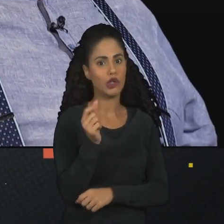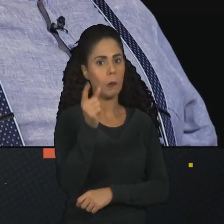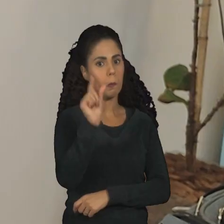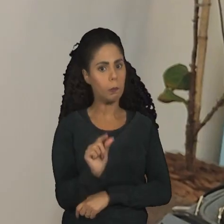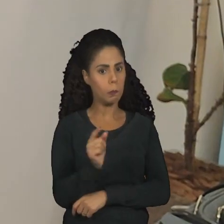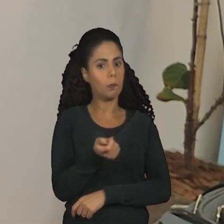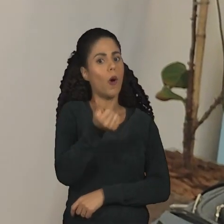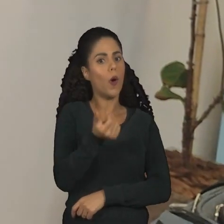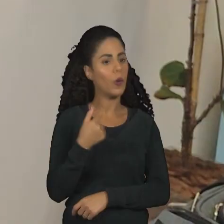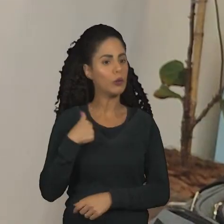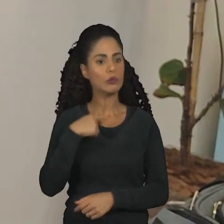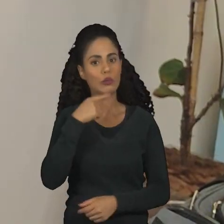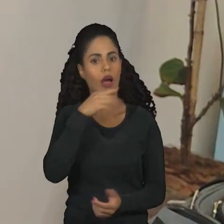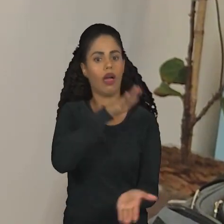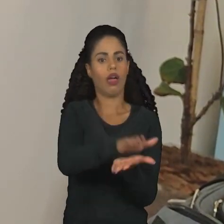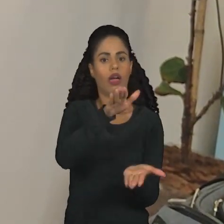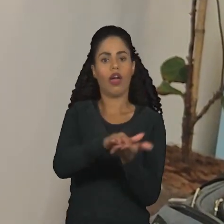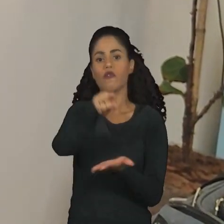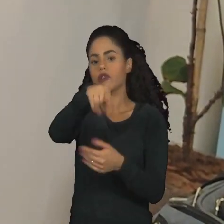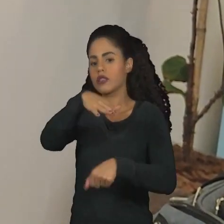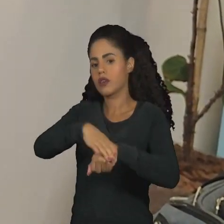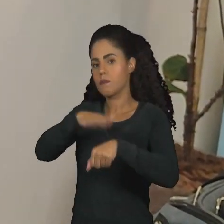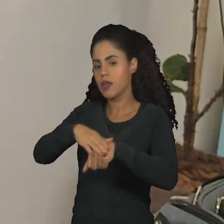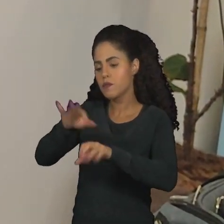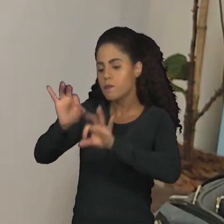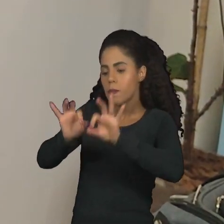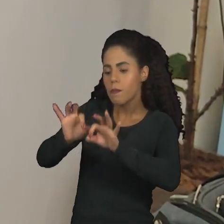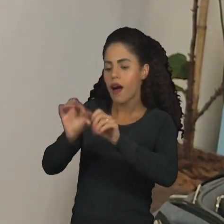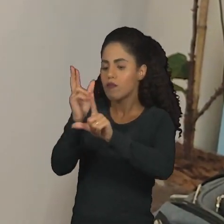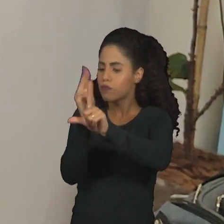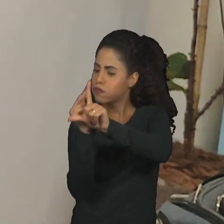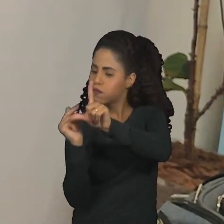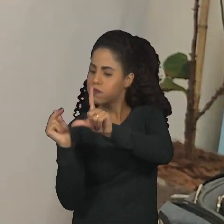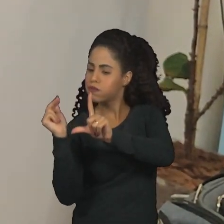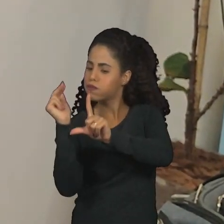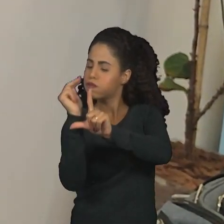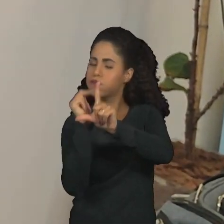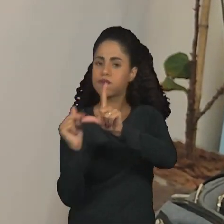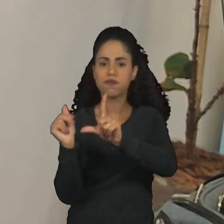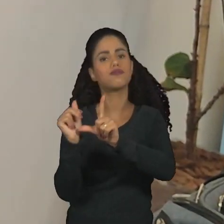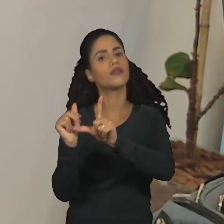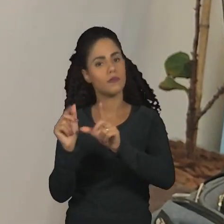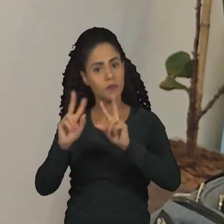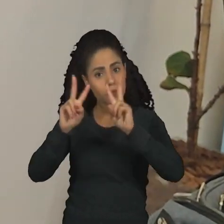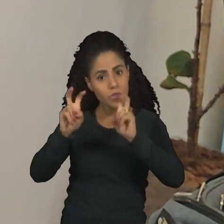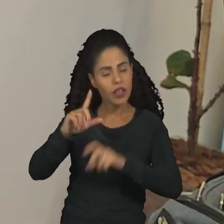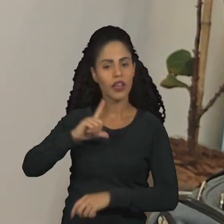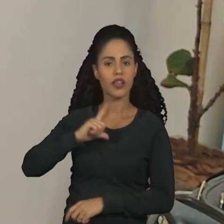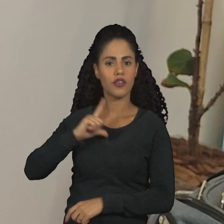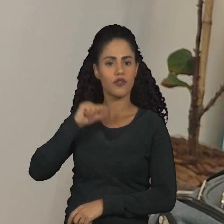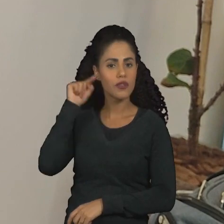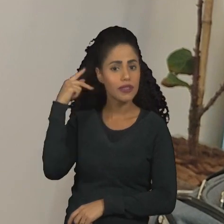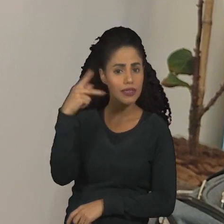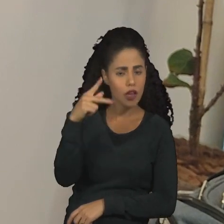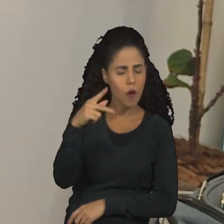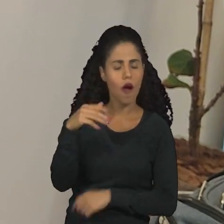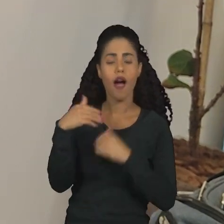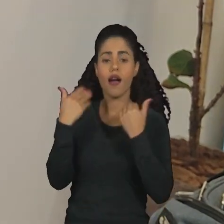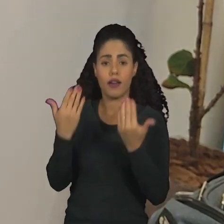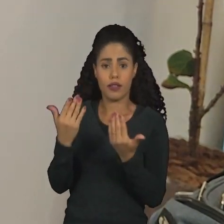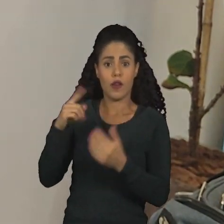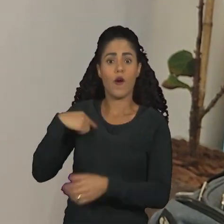grana, mas a gente não tinha condições de executar o teu cenário. E